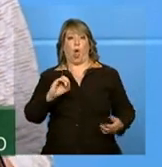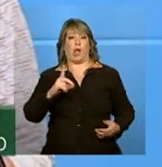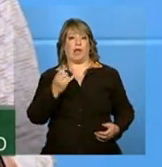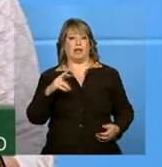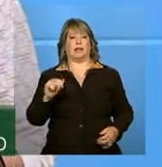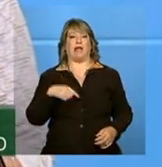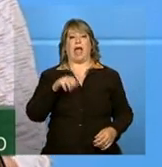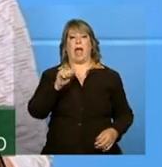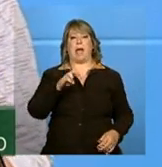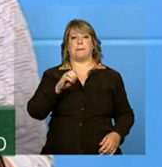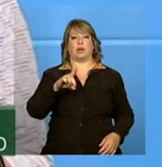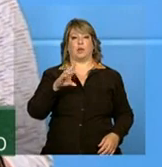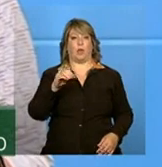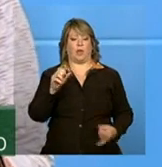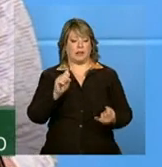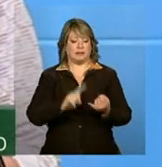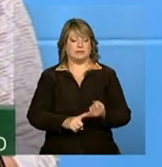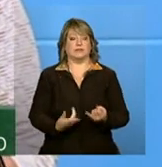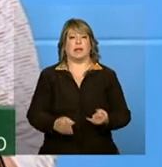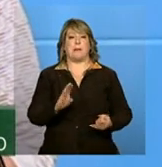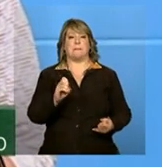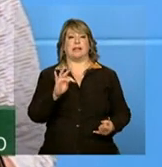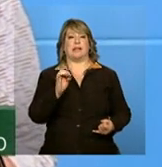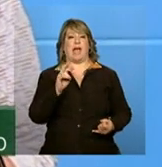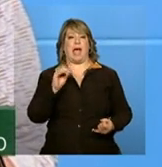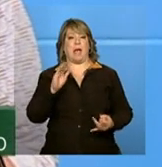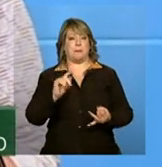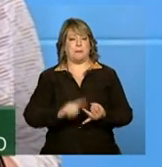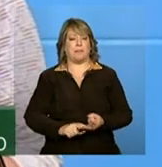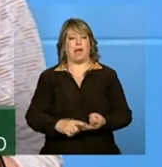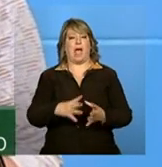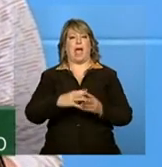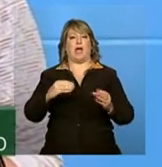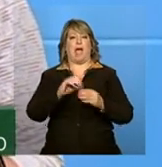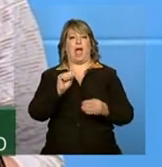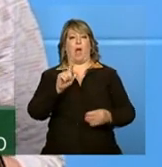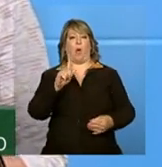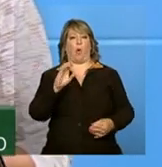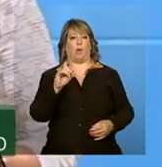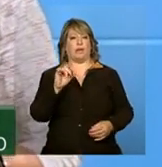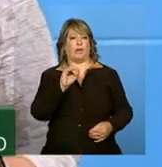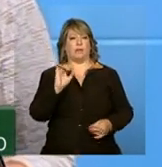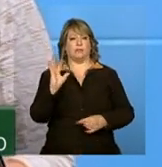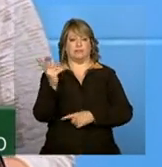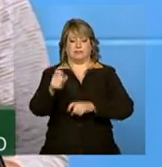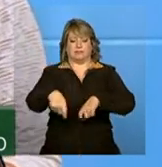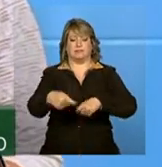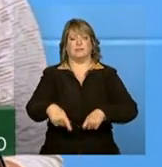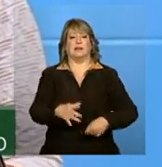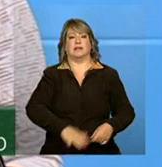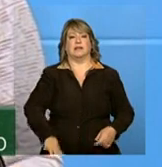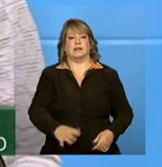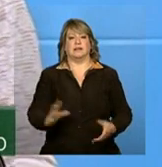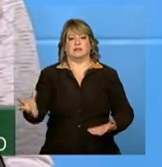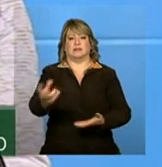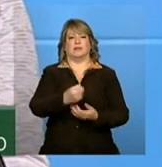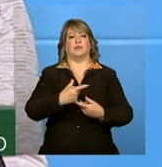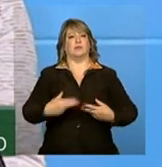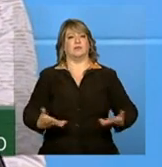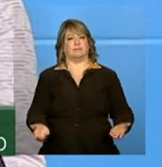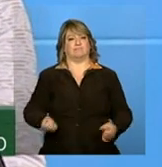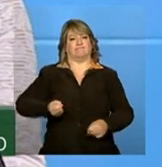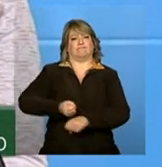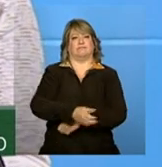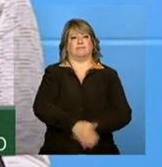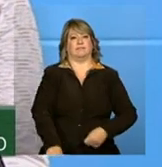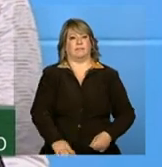amêndoa, beterraba, algodão e outras frutas. Práticas novas contra o trabalho infantil